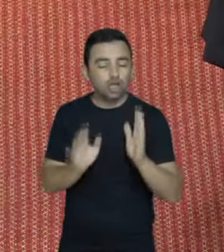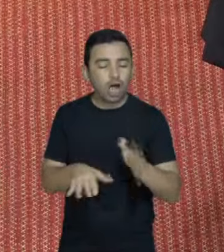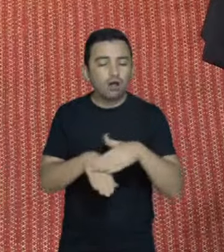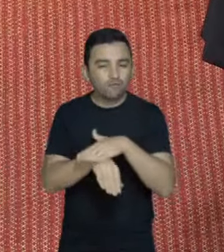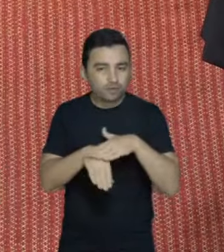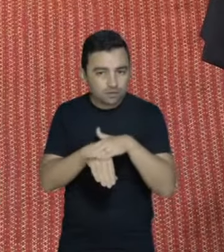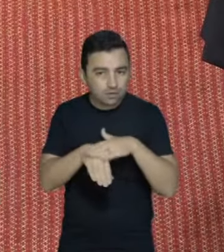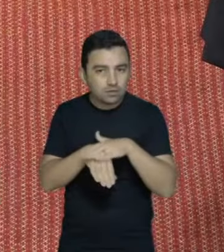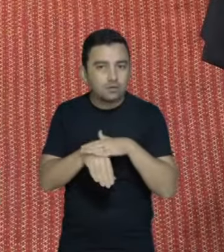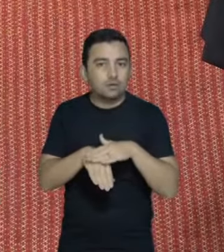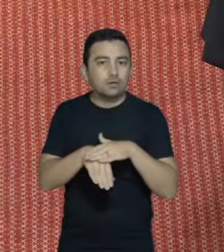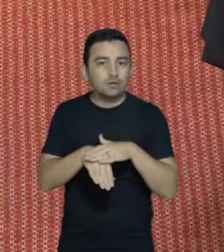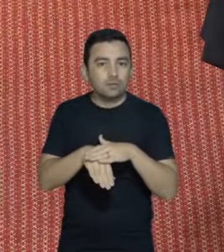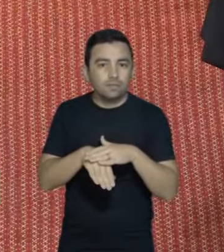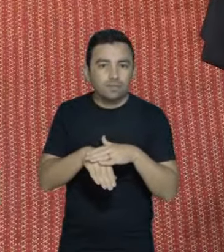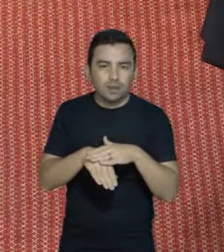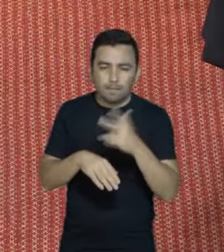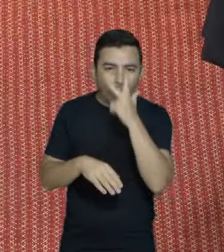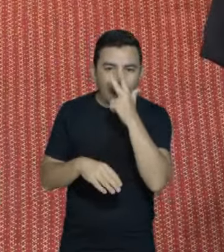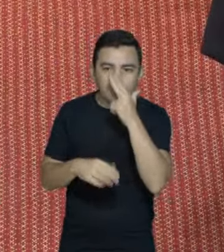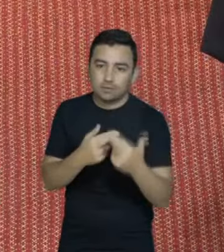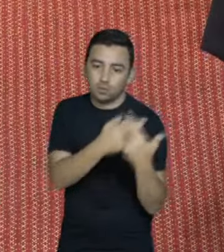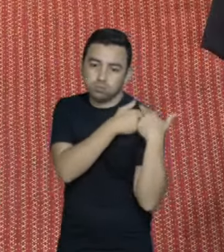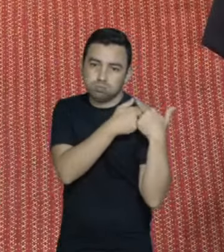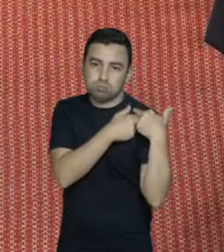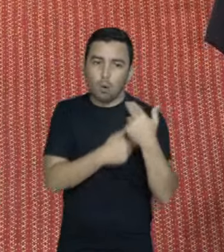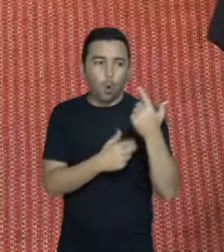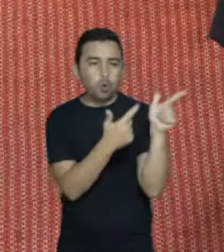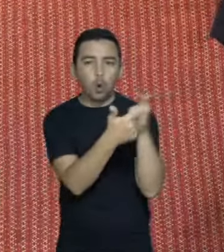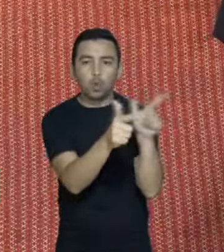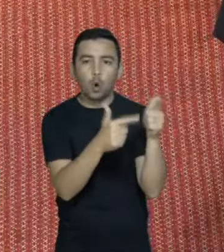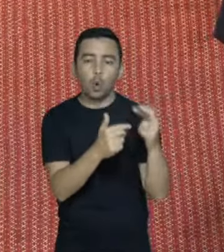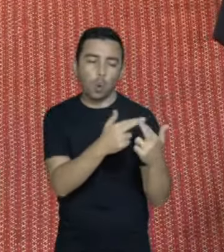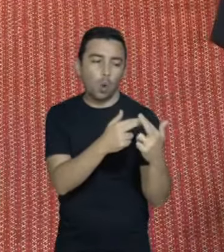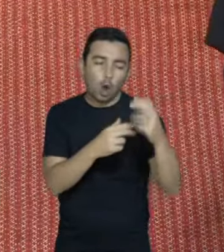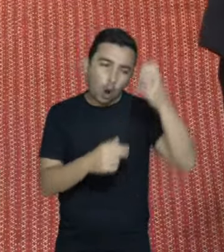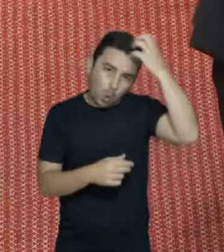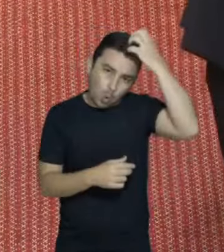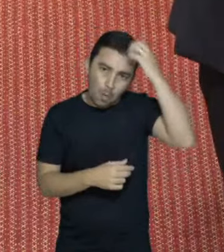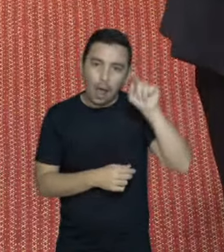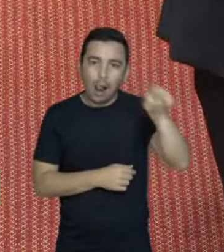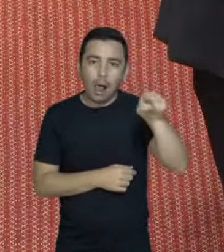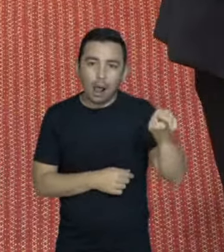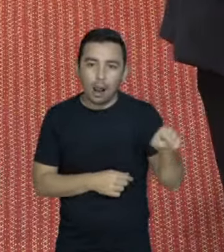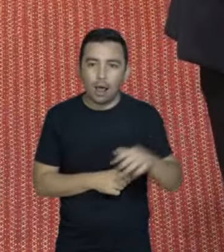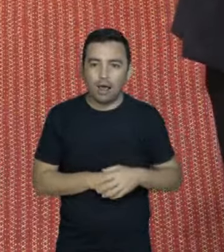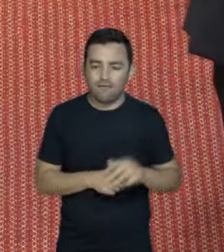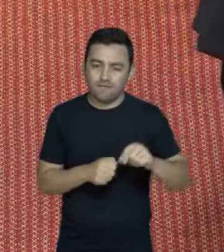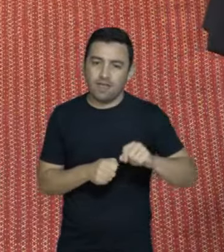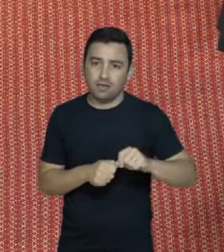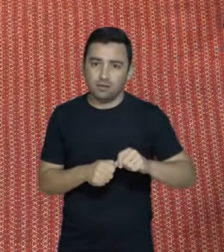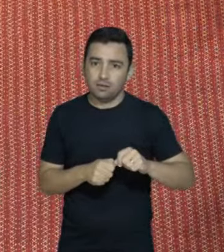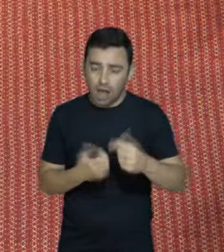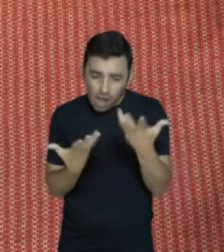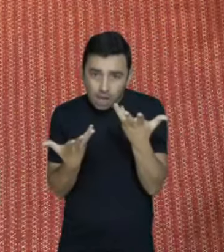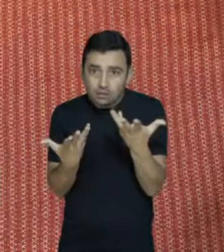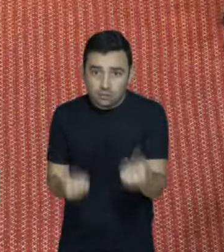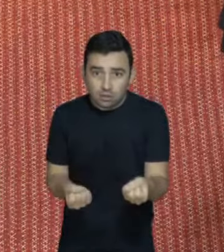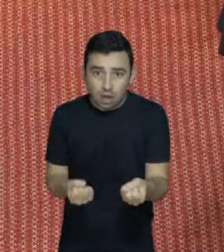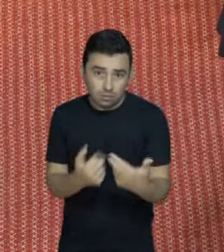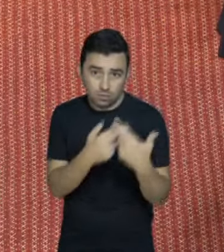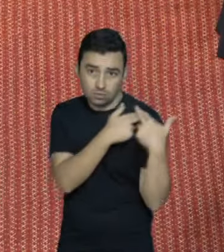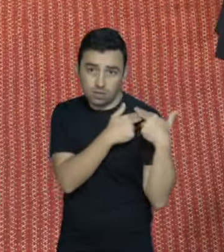Tem que parar esse negócio que a culpa sempre é dos outros. A culpa sempre é dos outros. Não, está acontecendo isso porque fulano fez isso. Não, vamos assumir um pouco de responsabilidade.